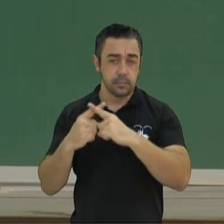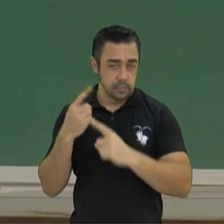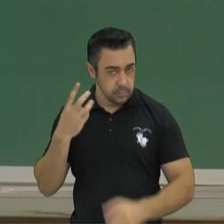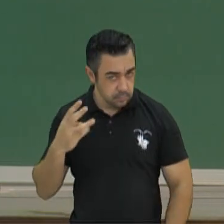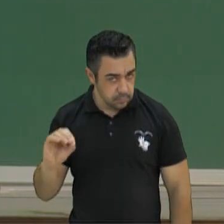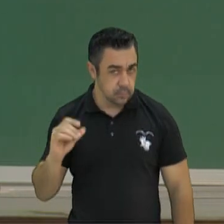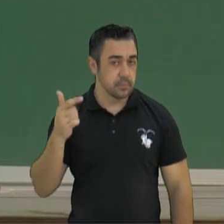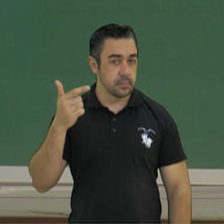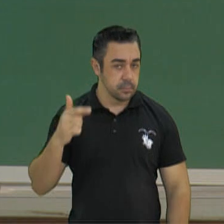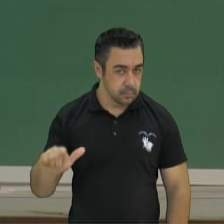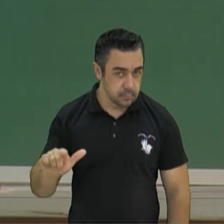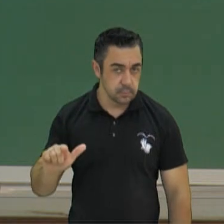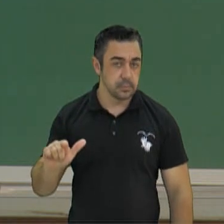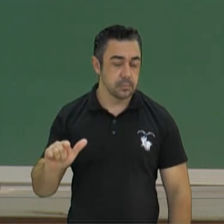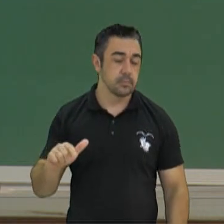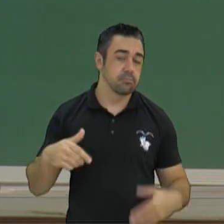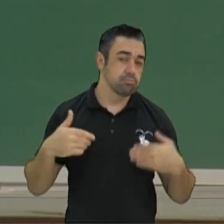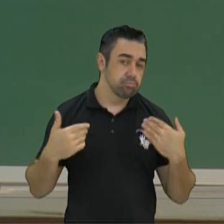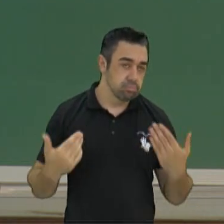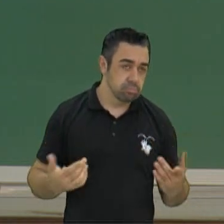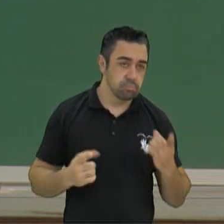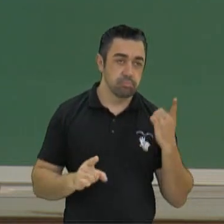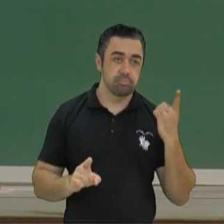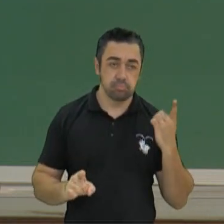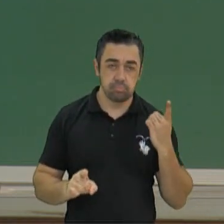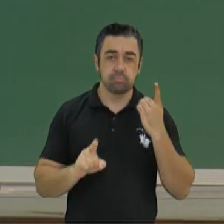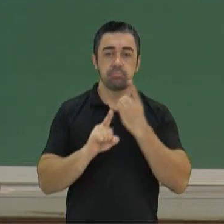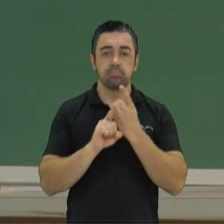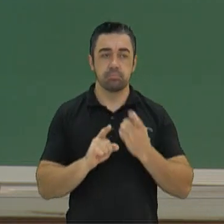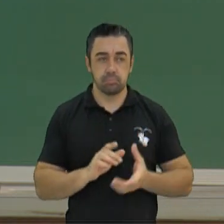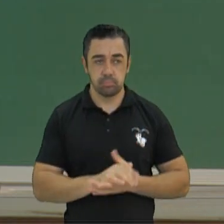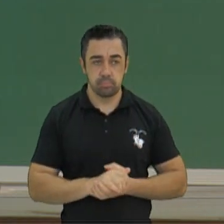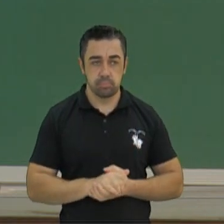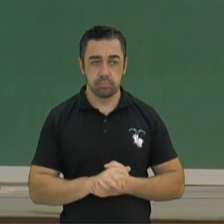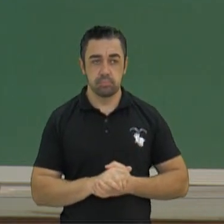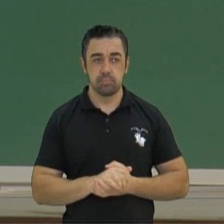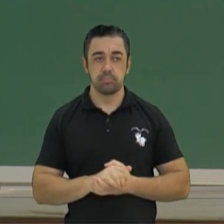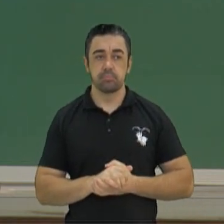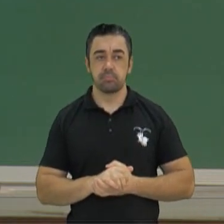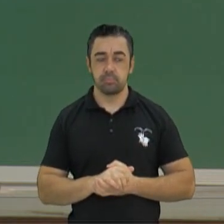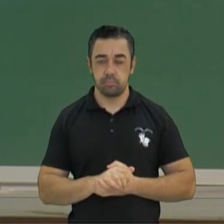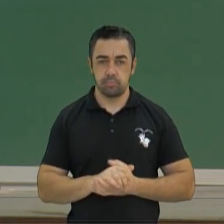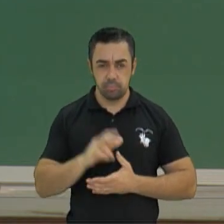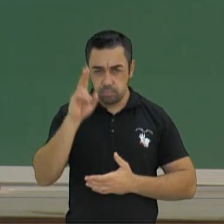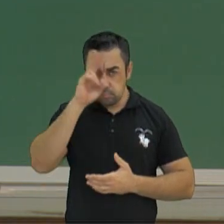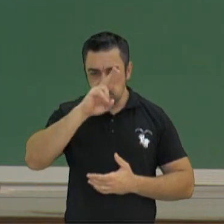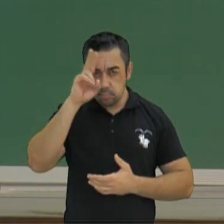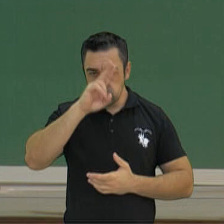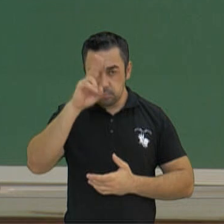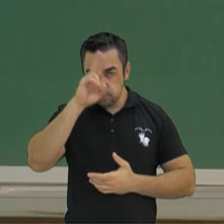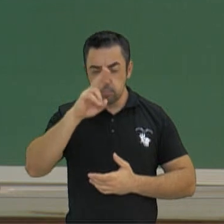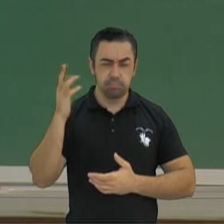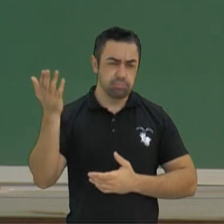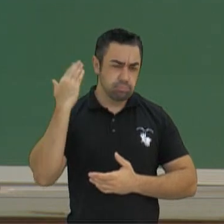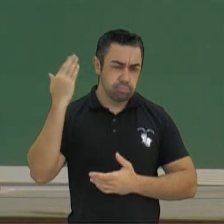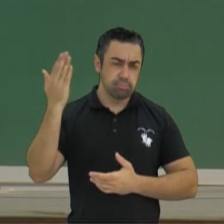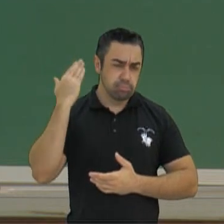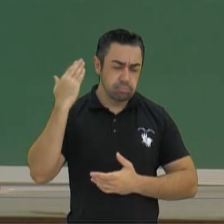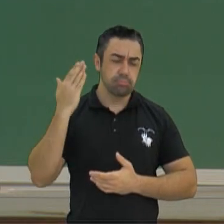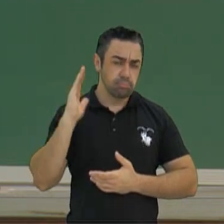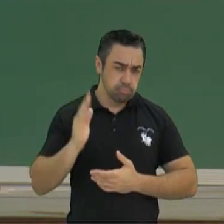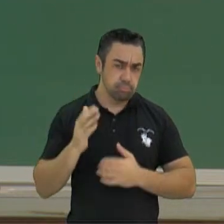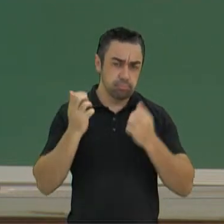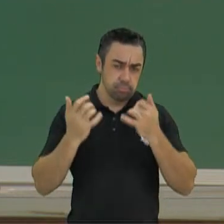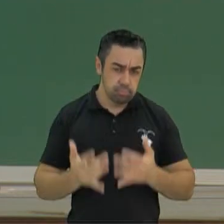cúbico é igual a 1 mililitro. Aí eu vou fazer o quê? A proporção. Lembra lá que a professora tem feito isso com